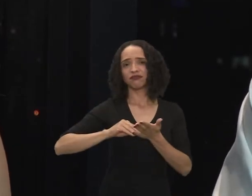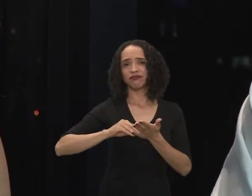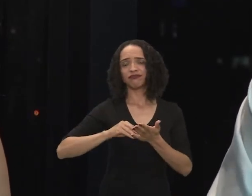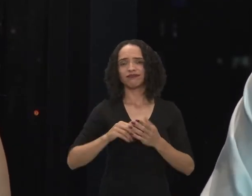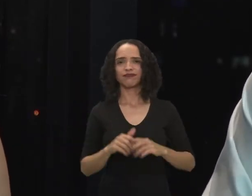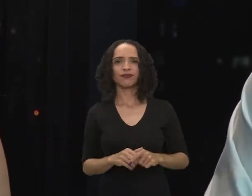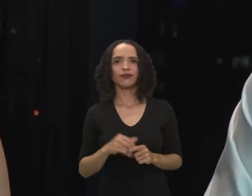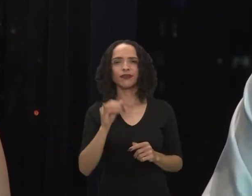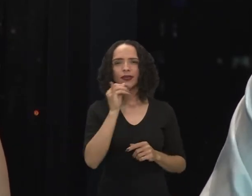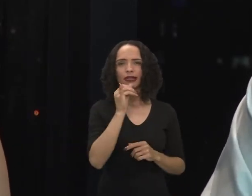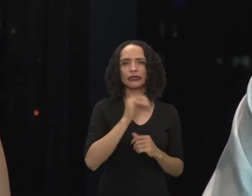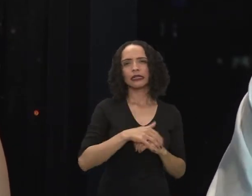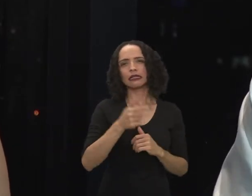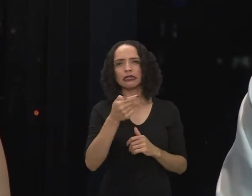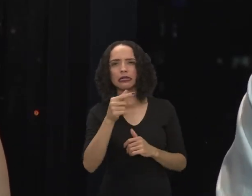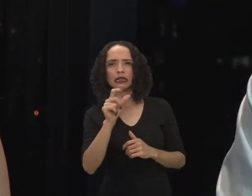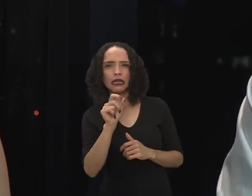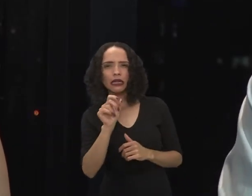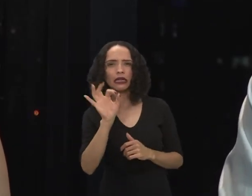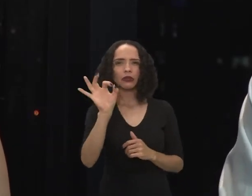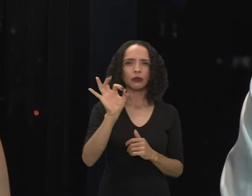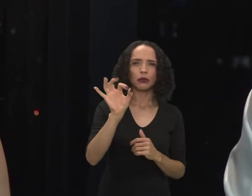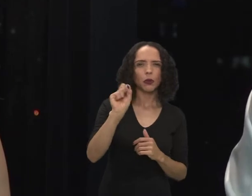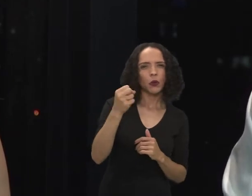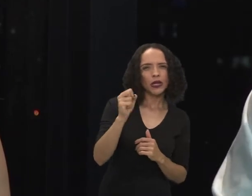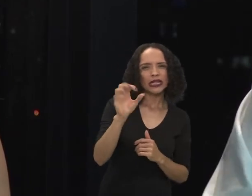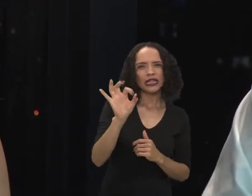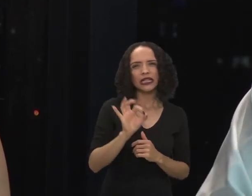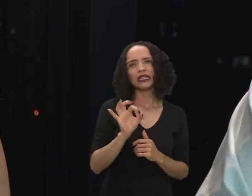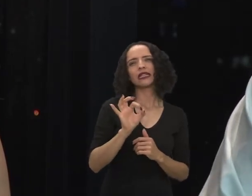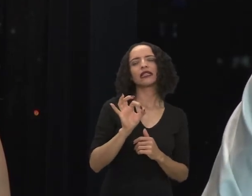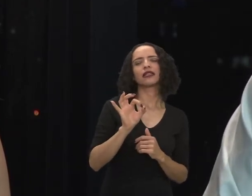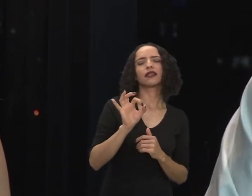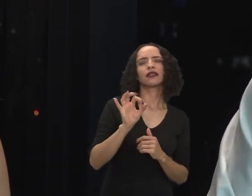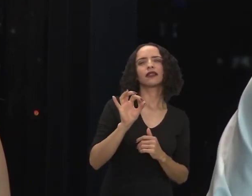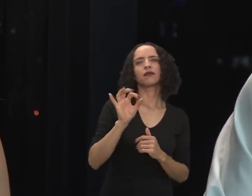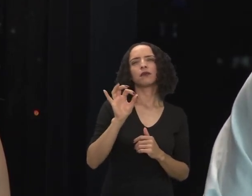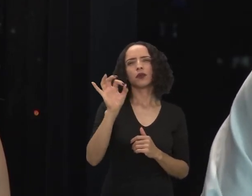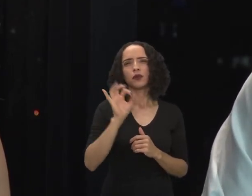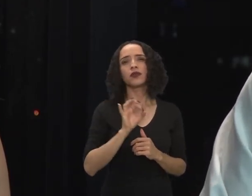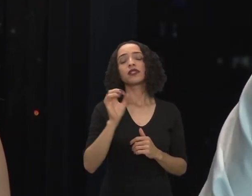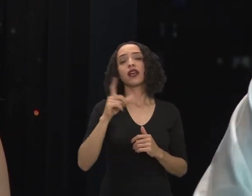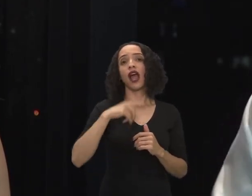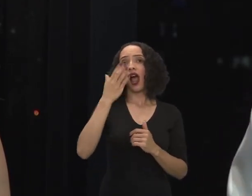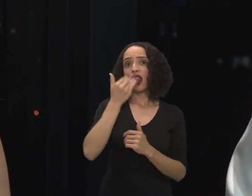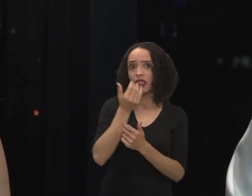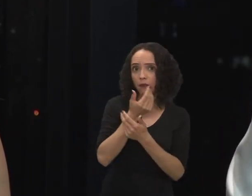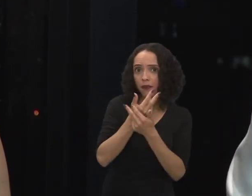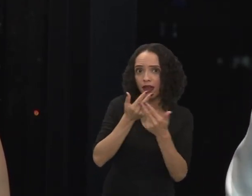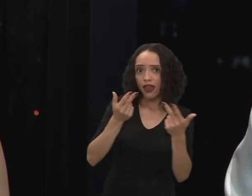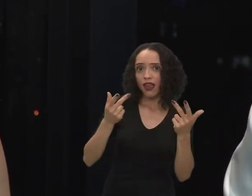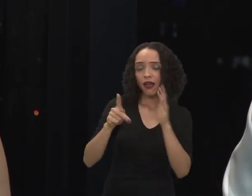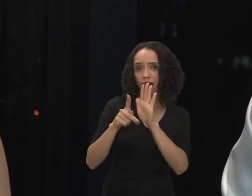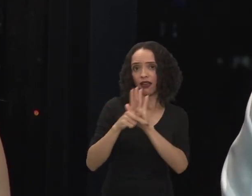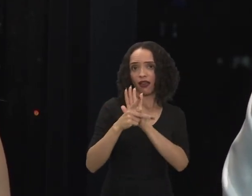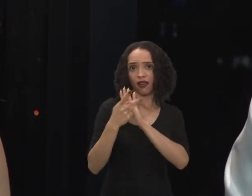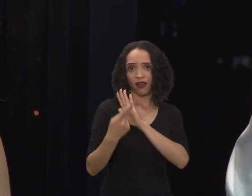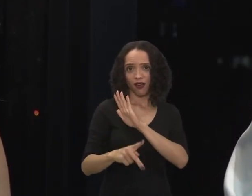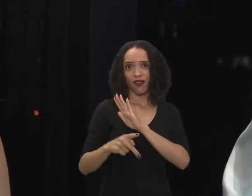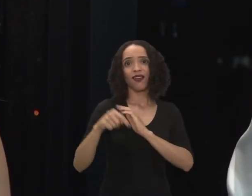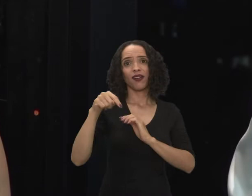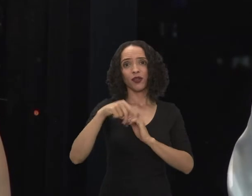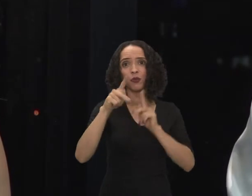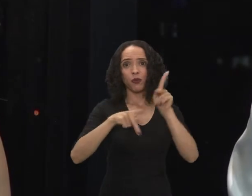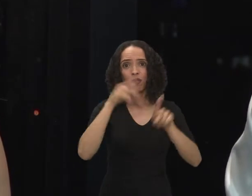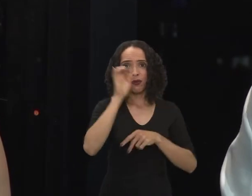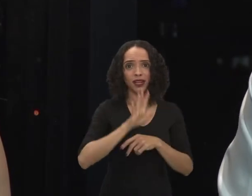Mais ou menos 70%, 80% dos alimentos que chegam na mesa do brasileiro vem da agricultura familiar. E